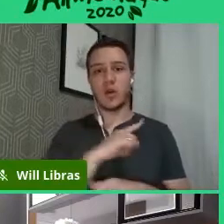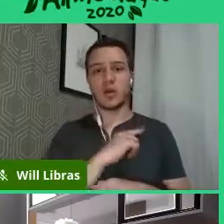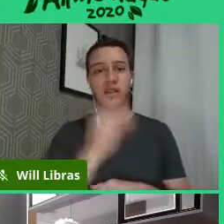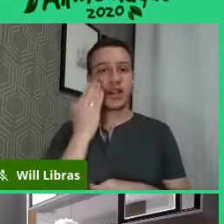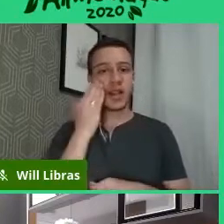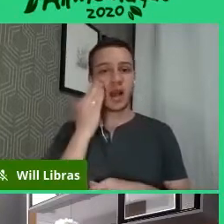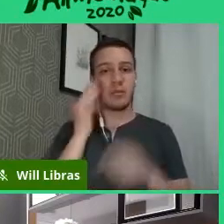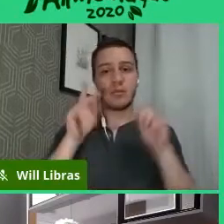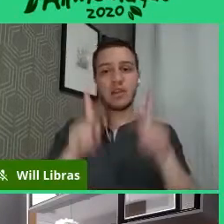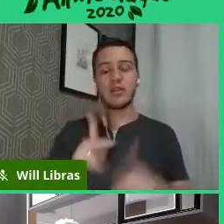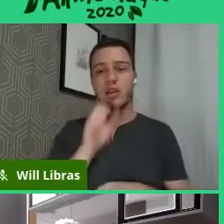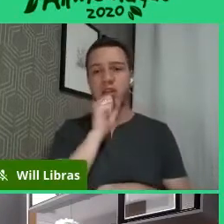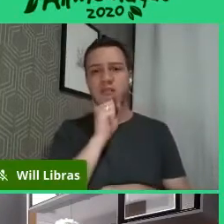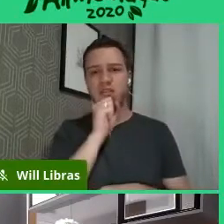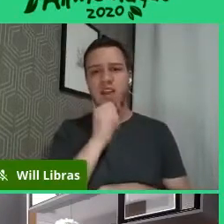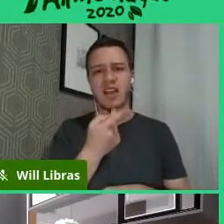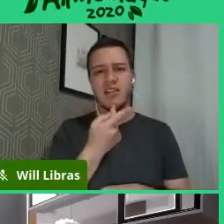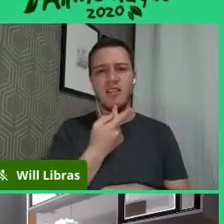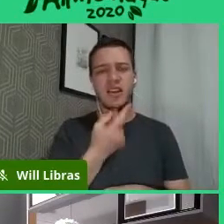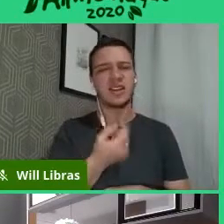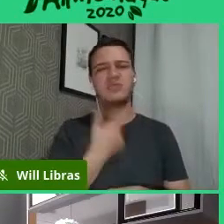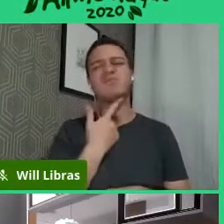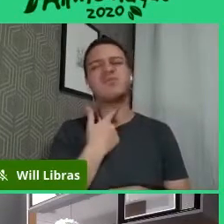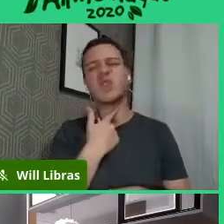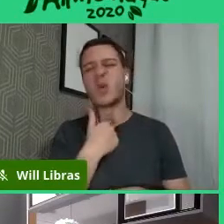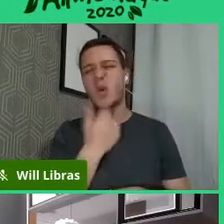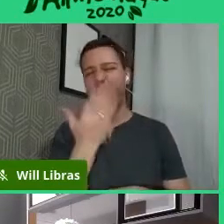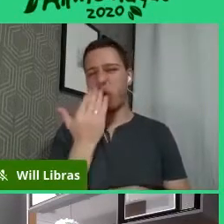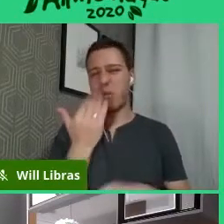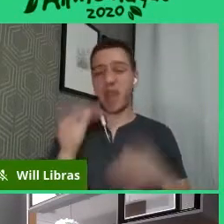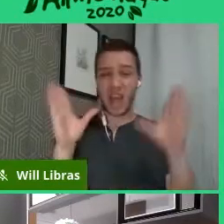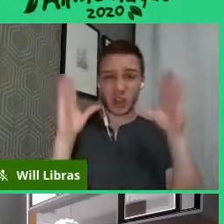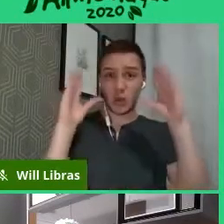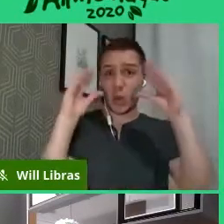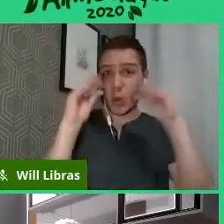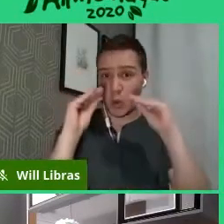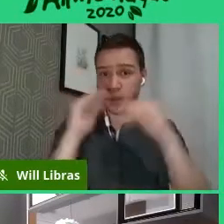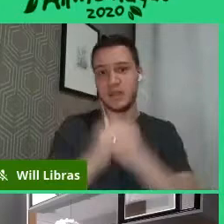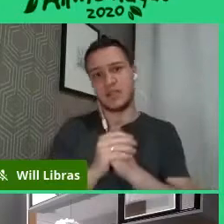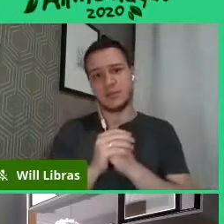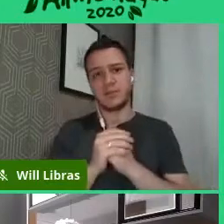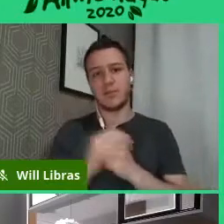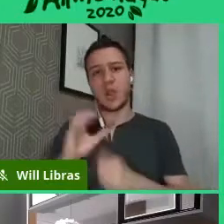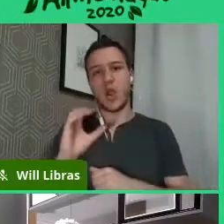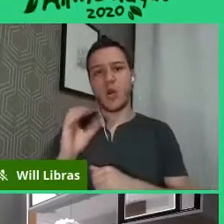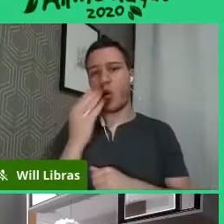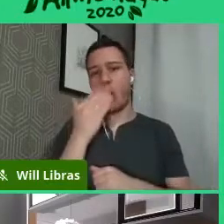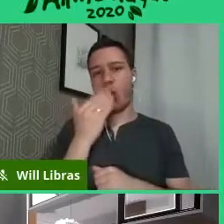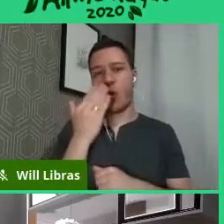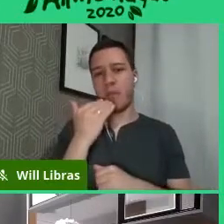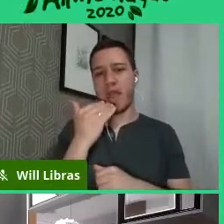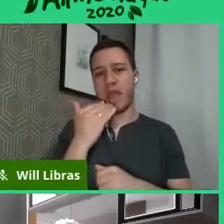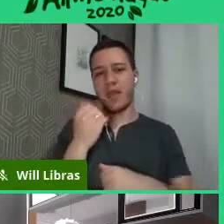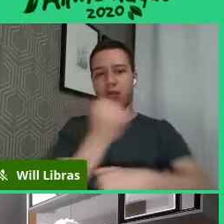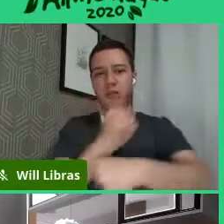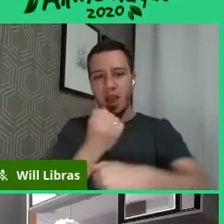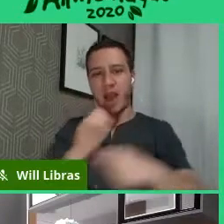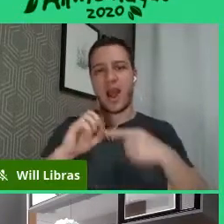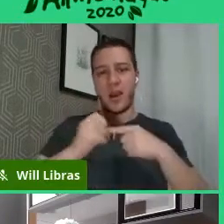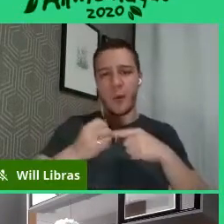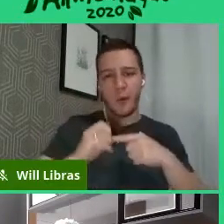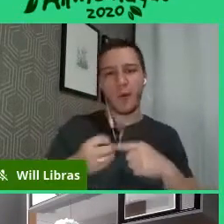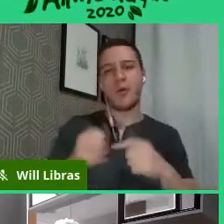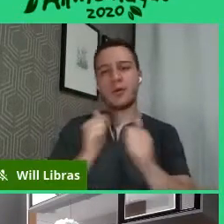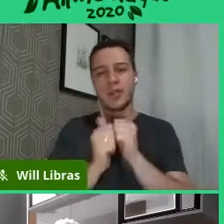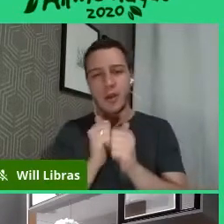muito, principalmente de idosos, que não gostam de comer comida à noite, né? Comida, quando a gente fala, geralmente